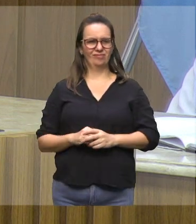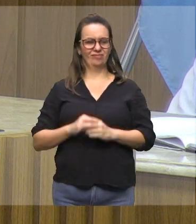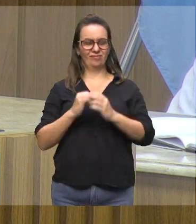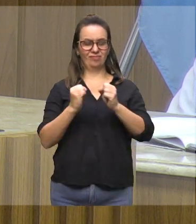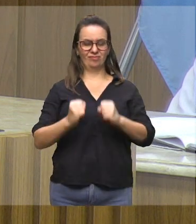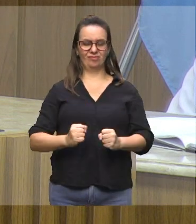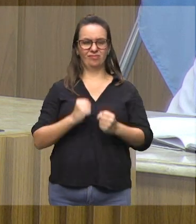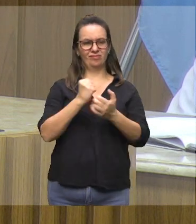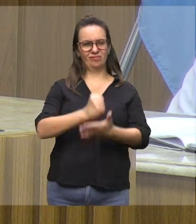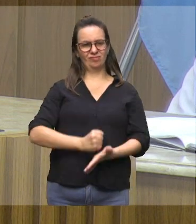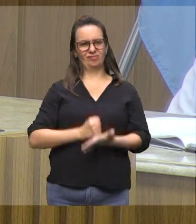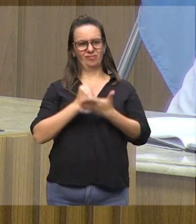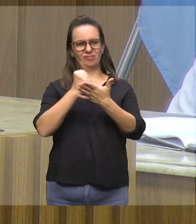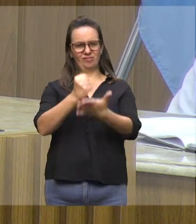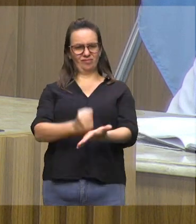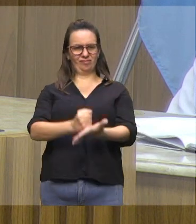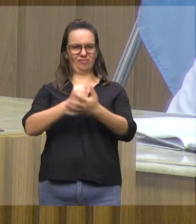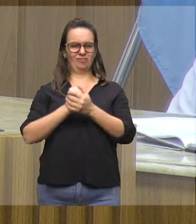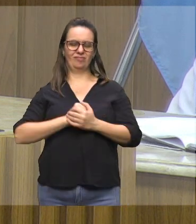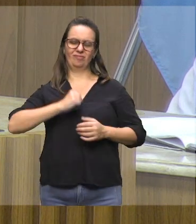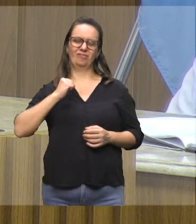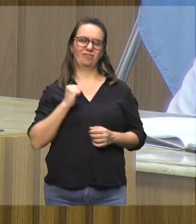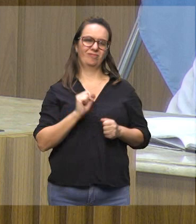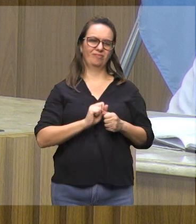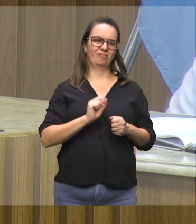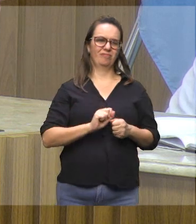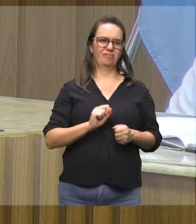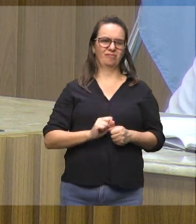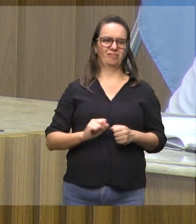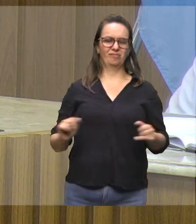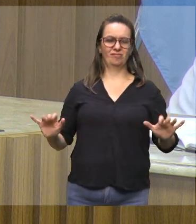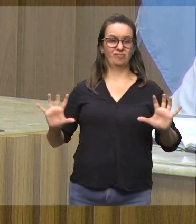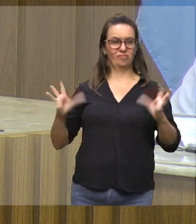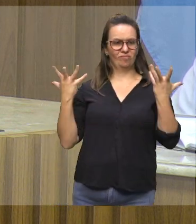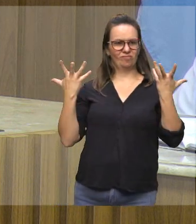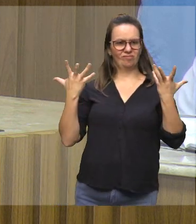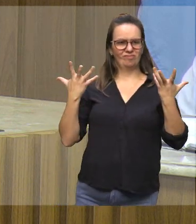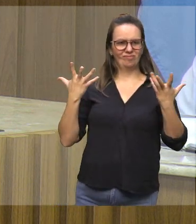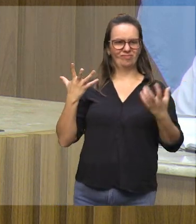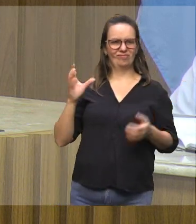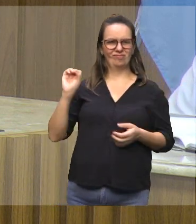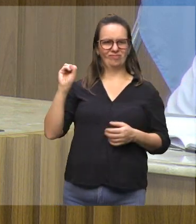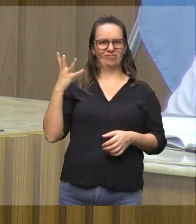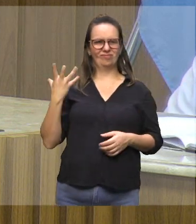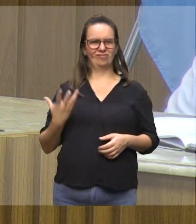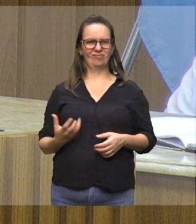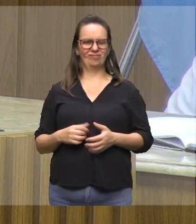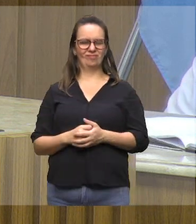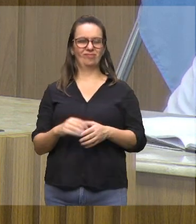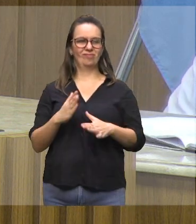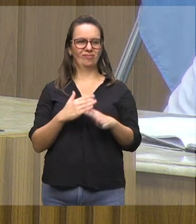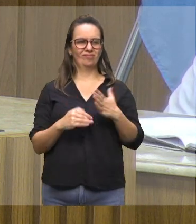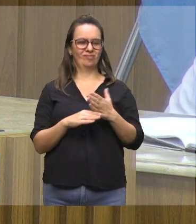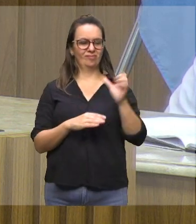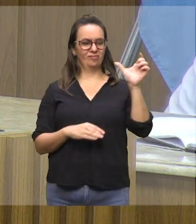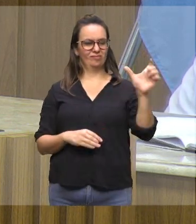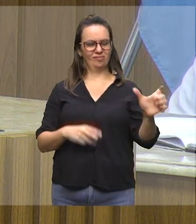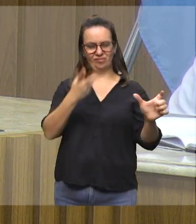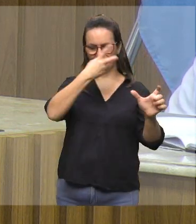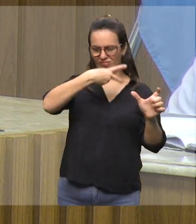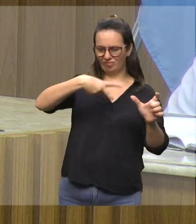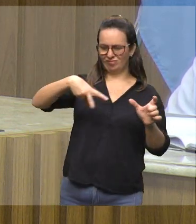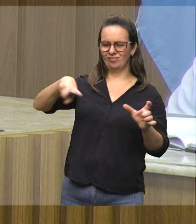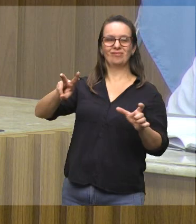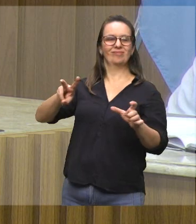ajudar de forma direta ou indireta no sucesso do evento. Em especial, todas aquelas pessoas que estiveram presentes. Foi um evento familiar,